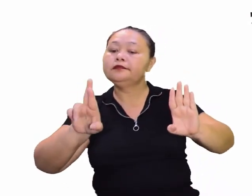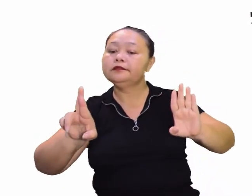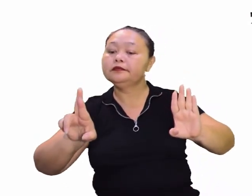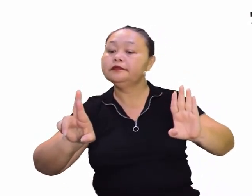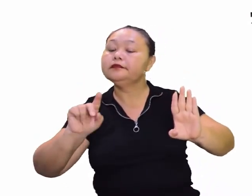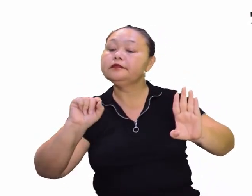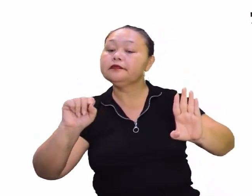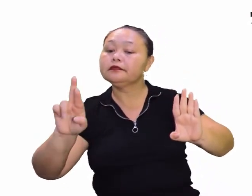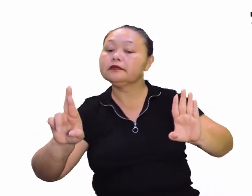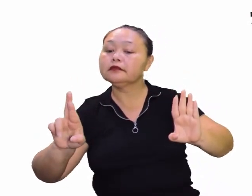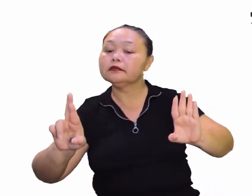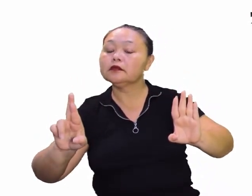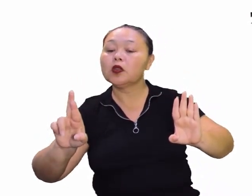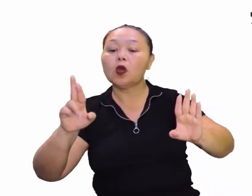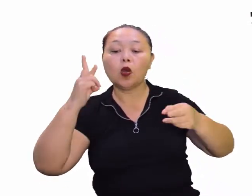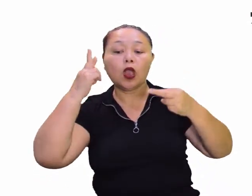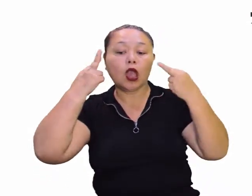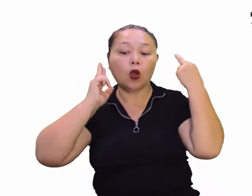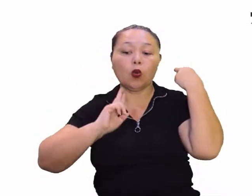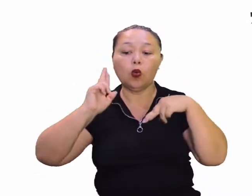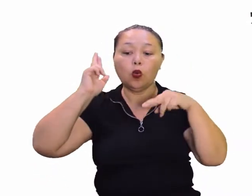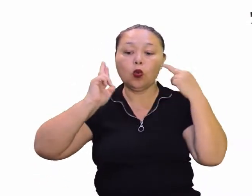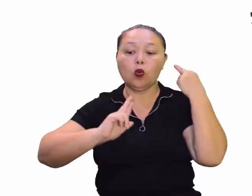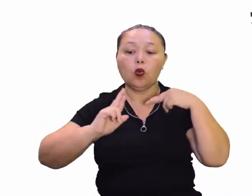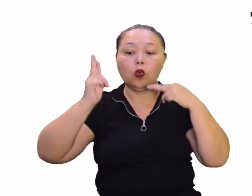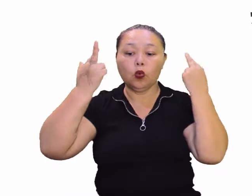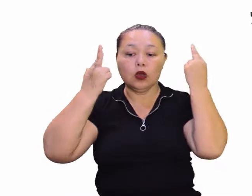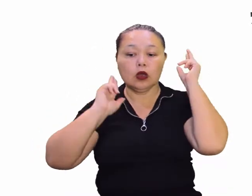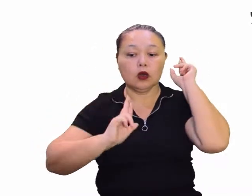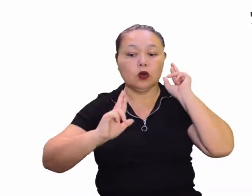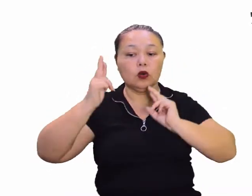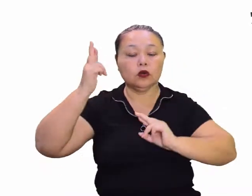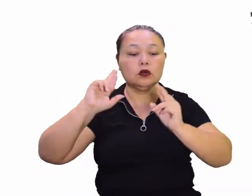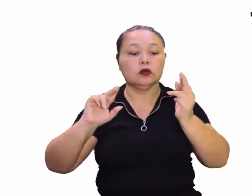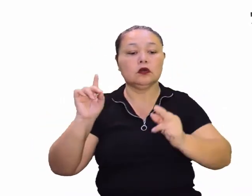Rogério? O R é de Rússia.